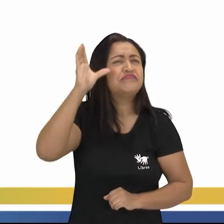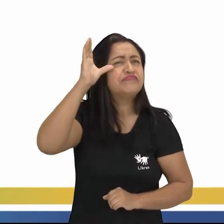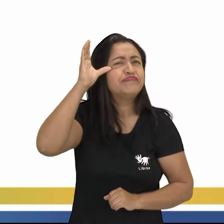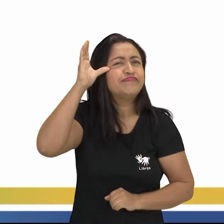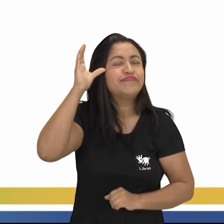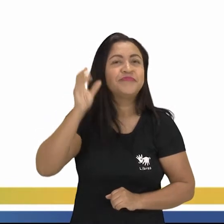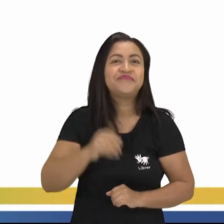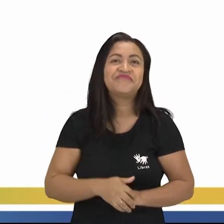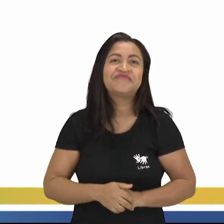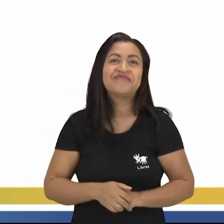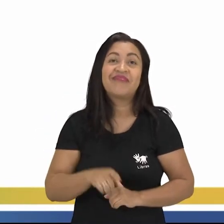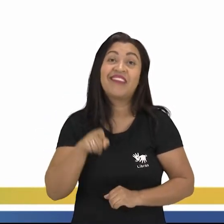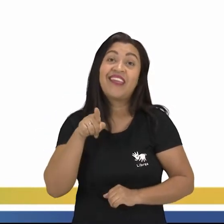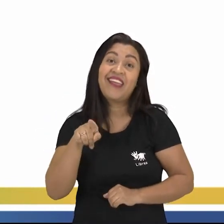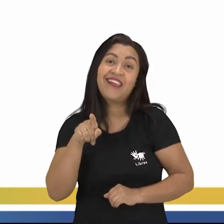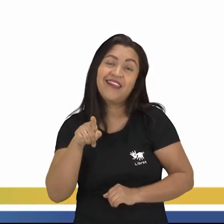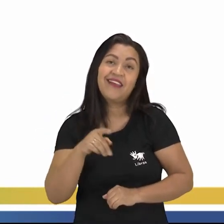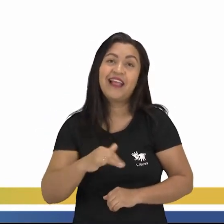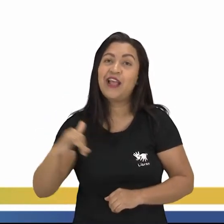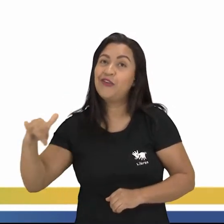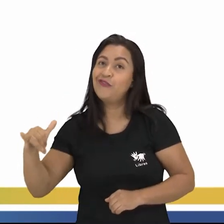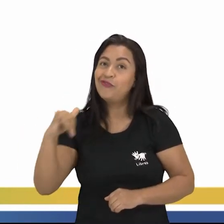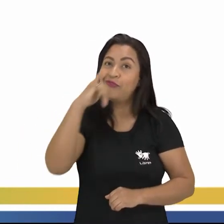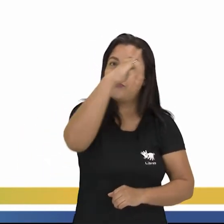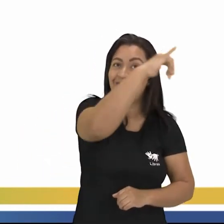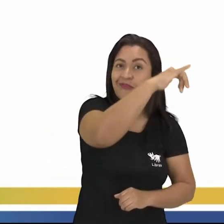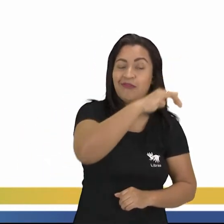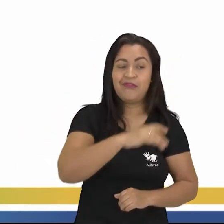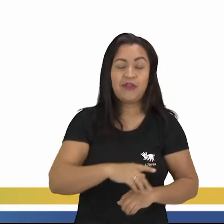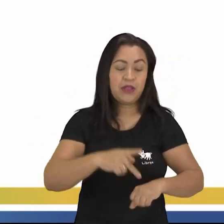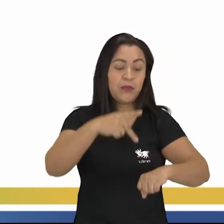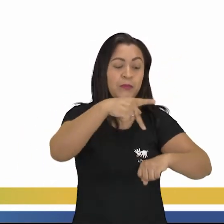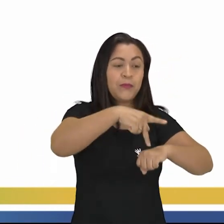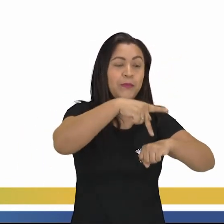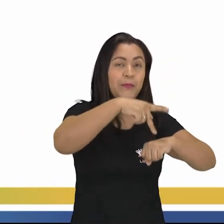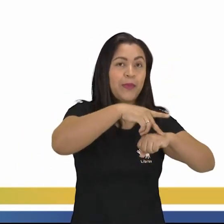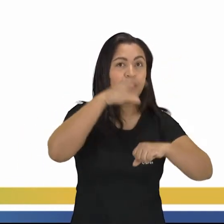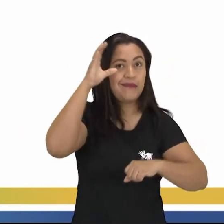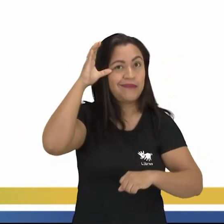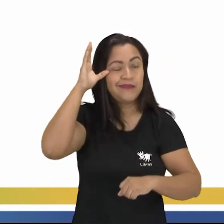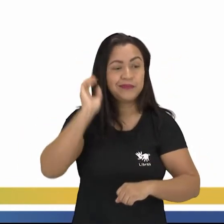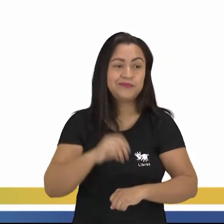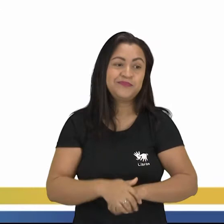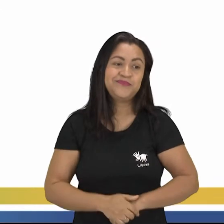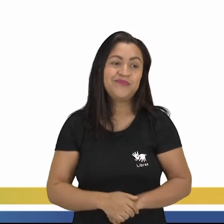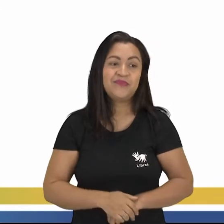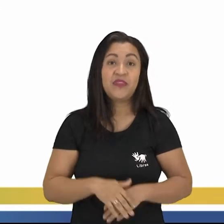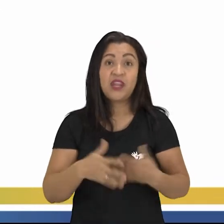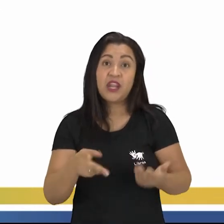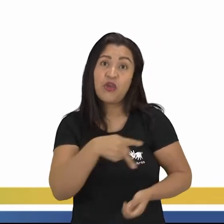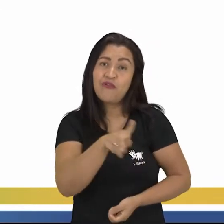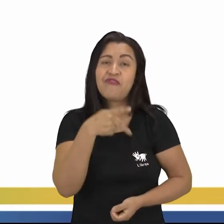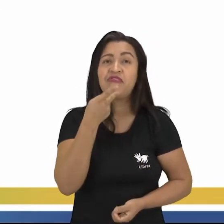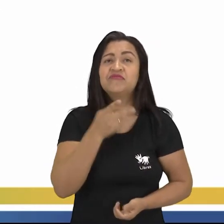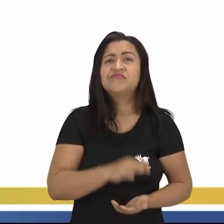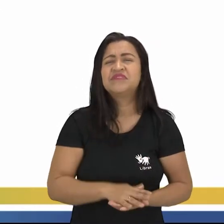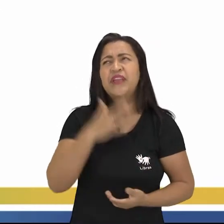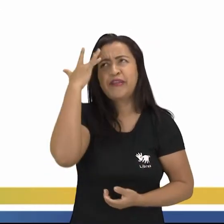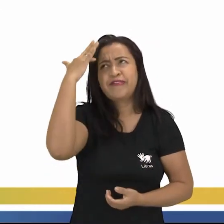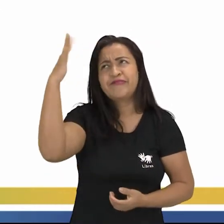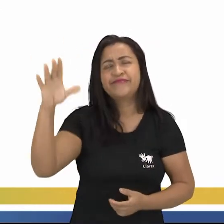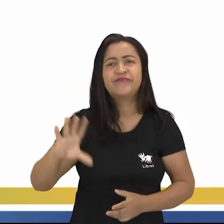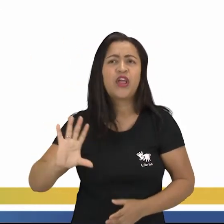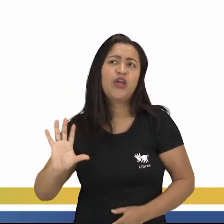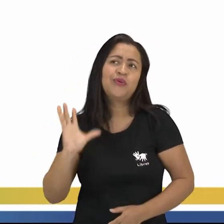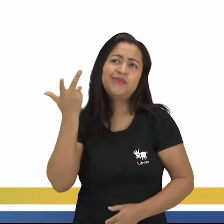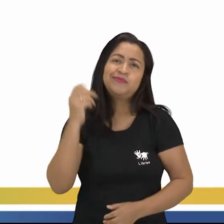would travel to China. Ela viajaria para a China. Aqui você tem várias formas de imaginar uma situação. Tá